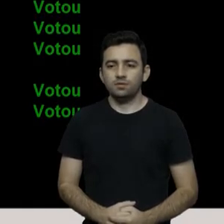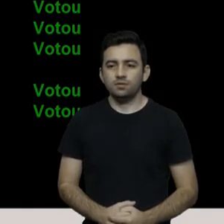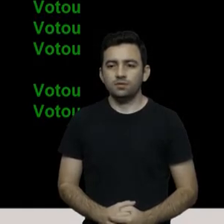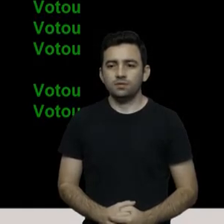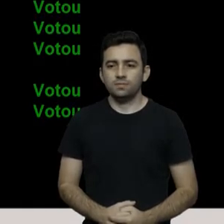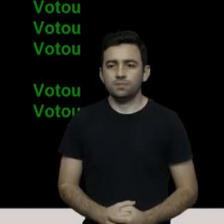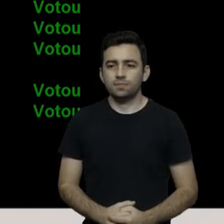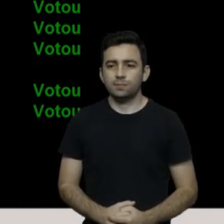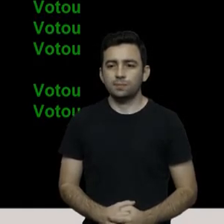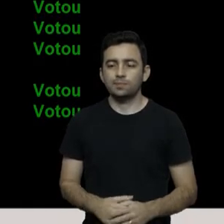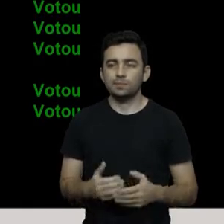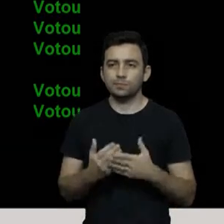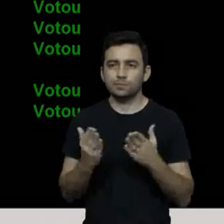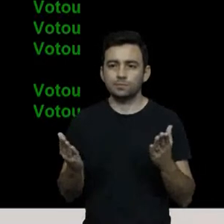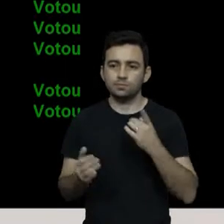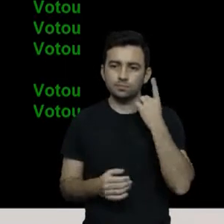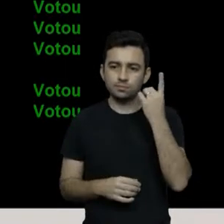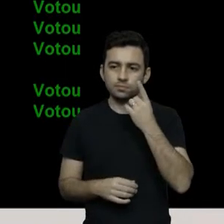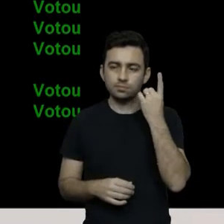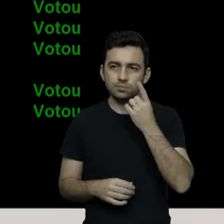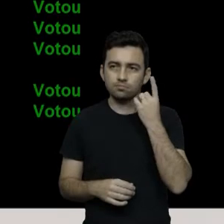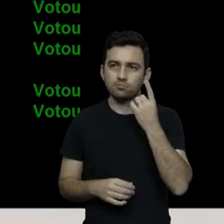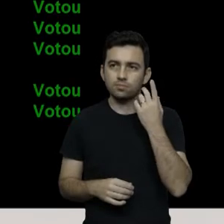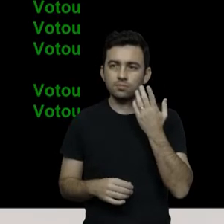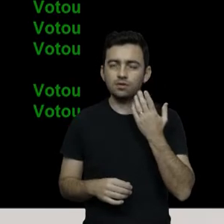a todos os senhores deputados votaram